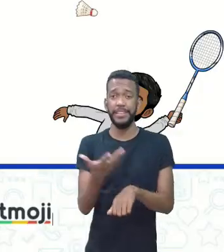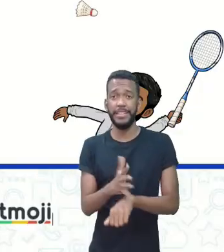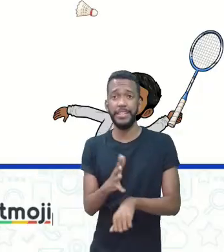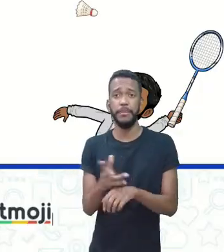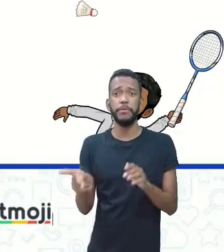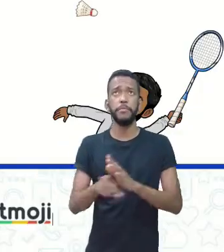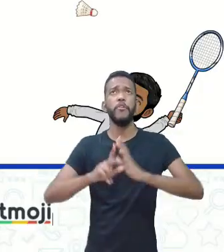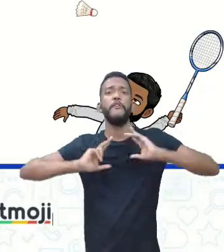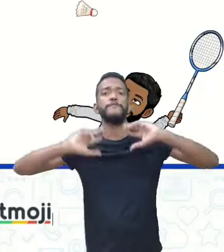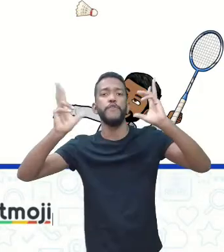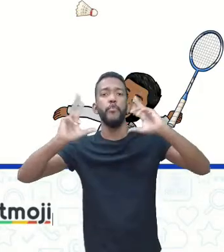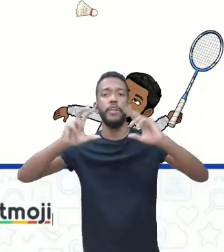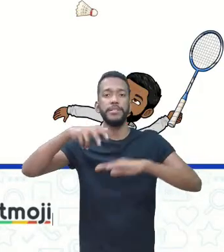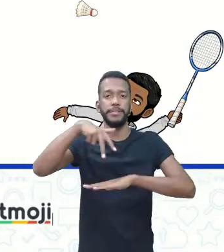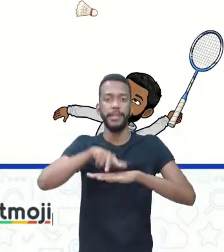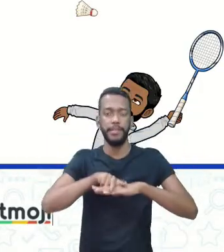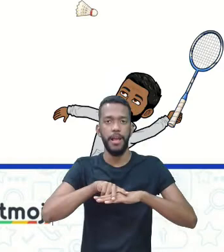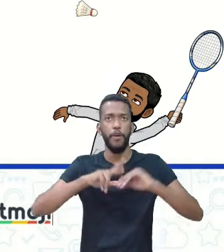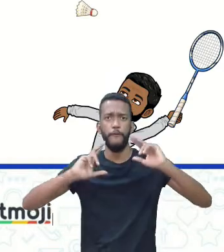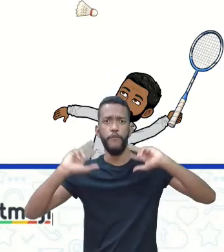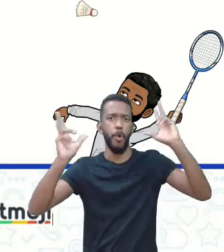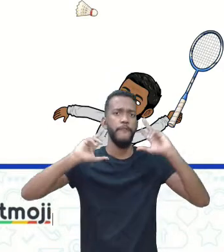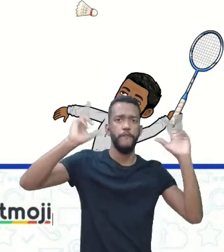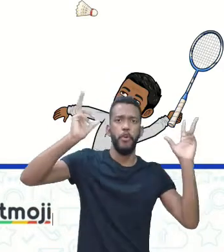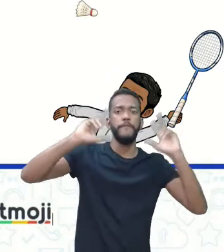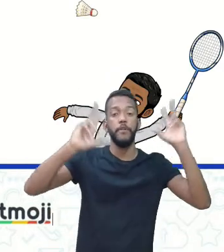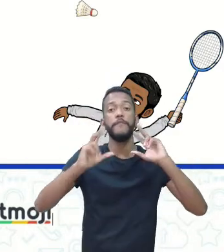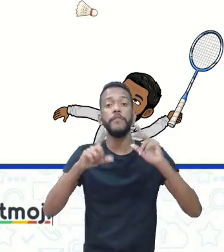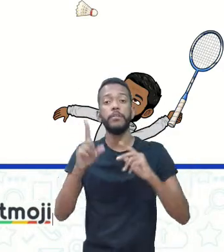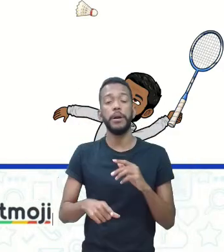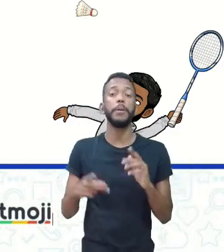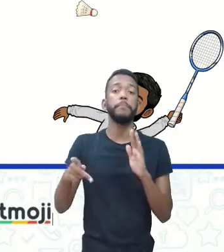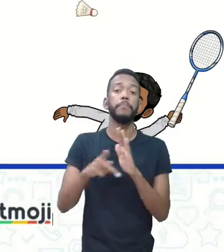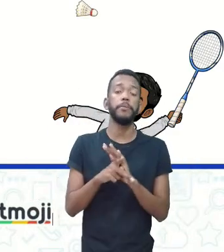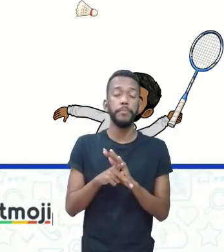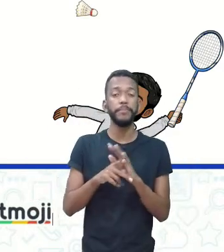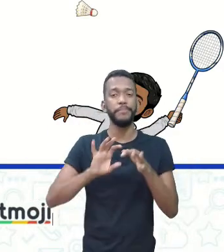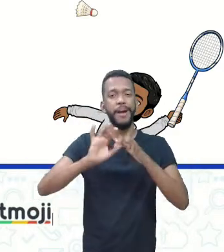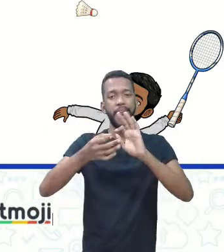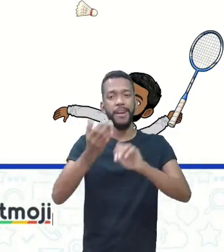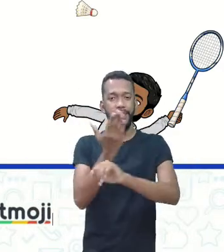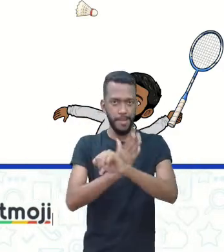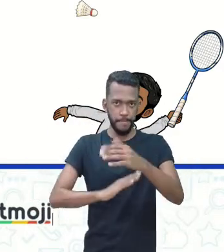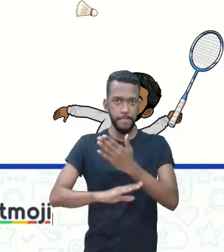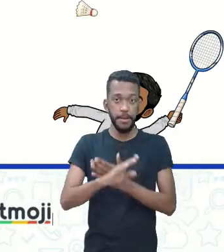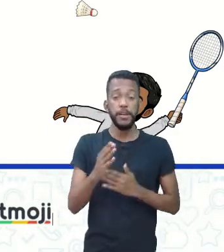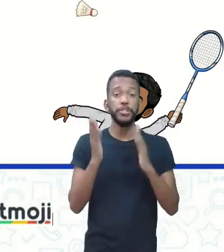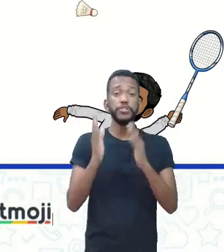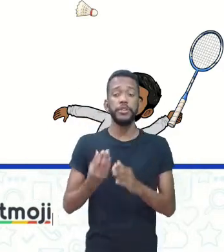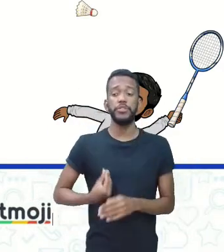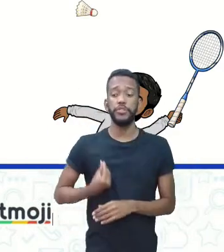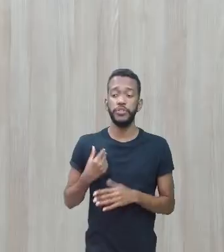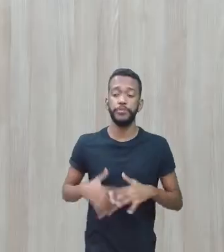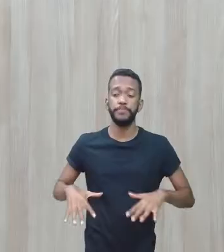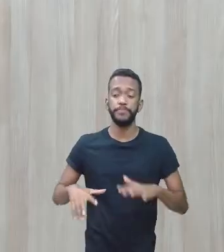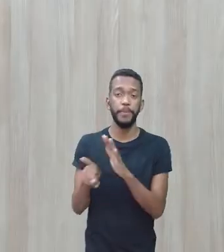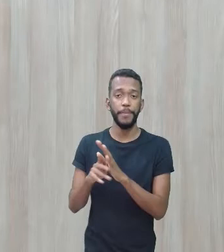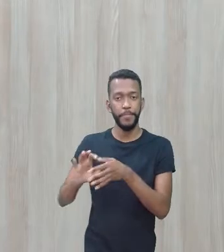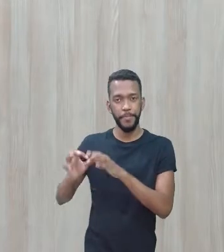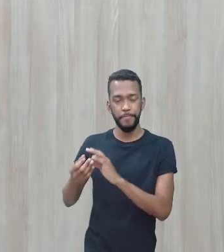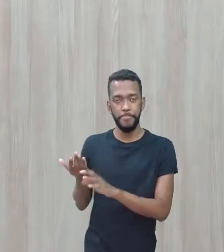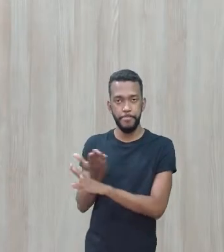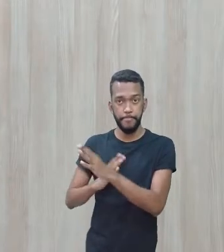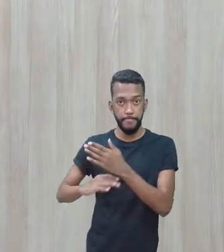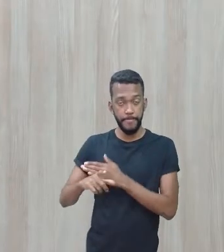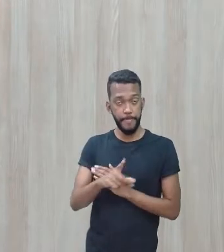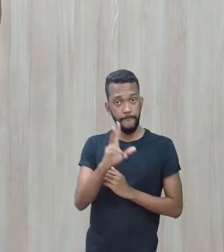vôlei sentado, que é uma das modalidades paralímpicas e que estão aí nas Paralimpíadas, que